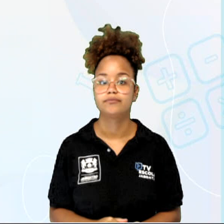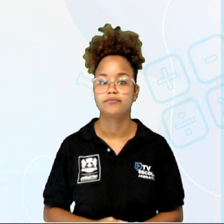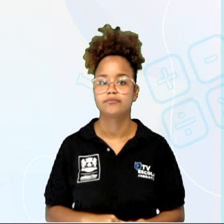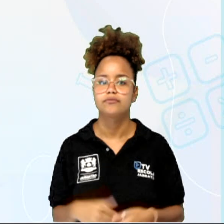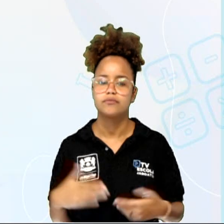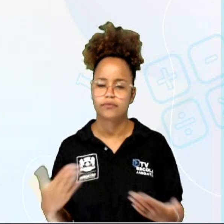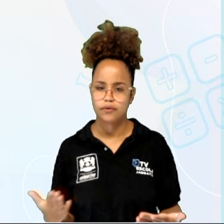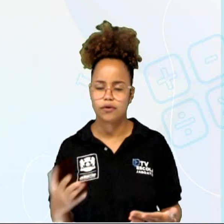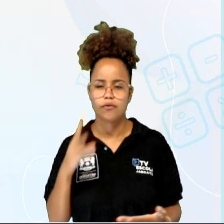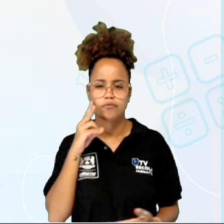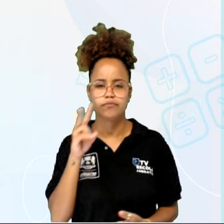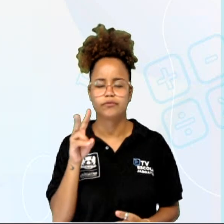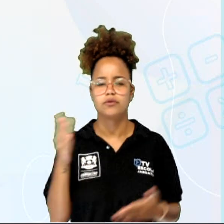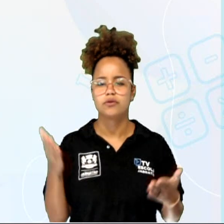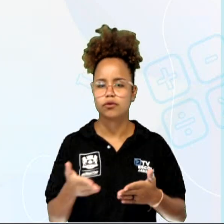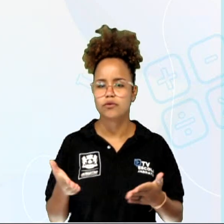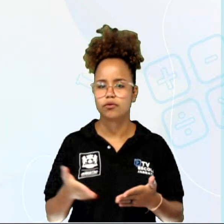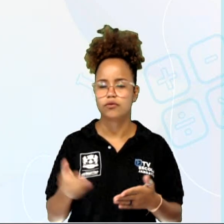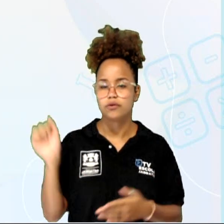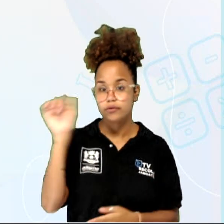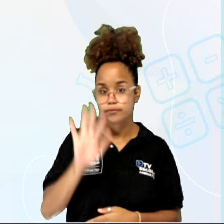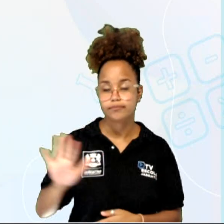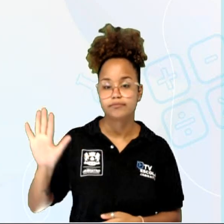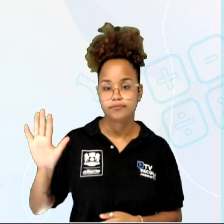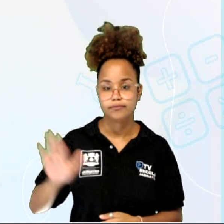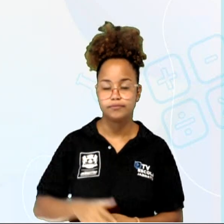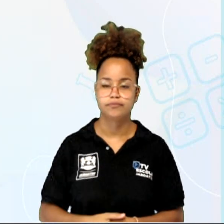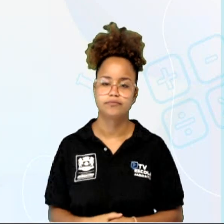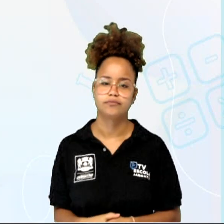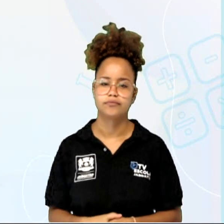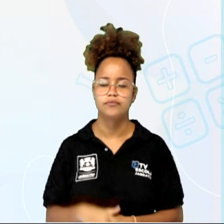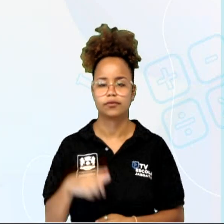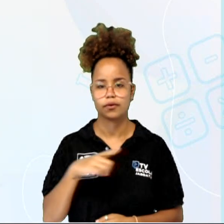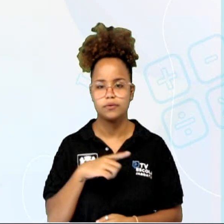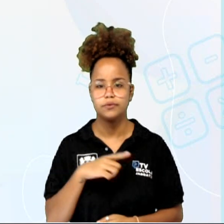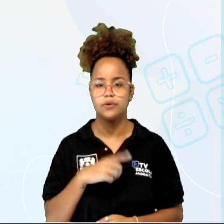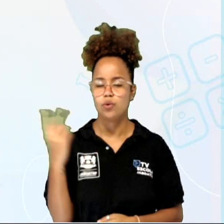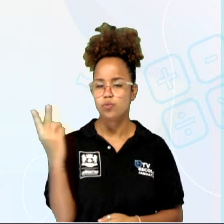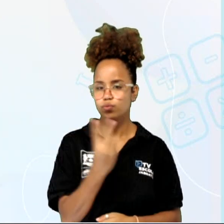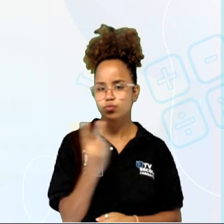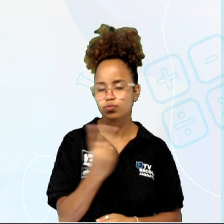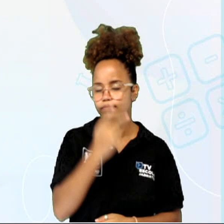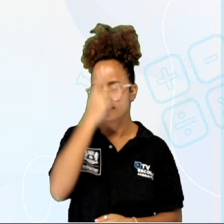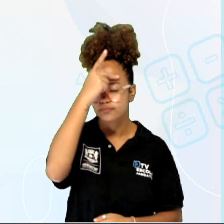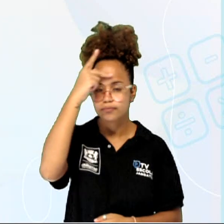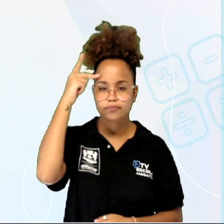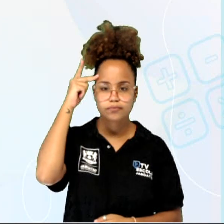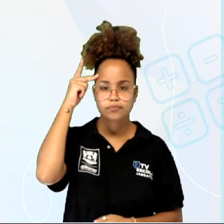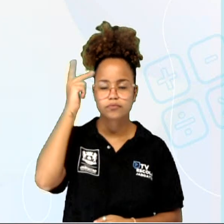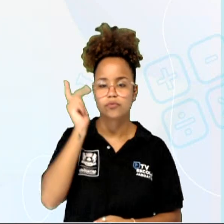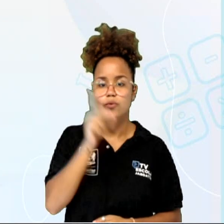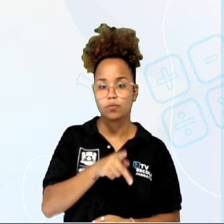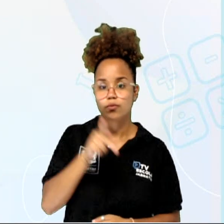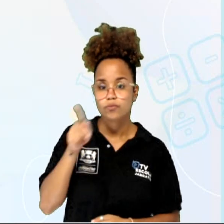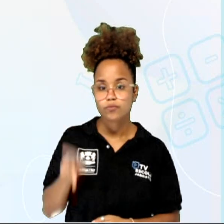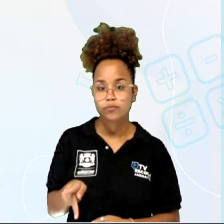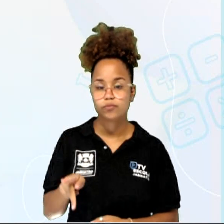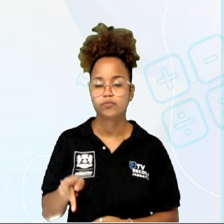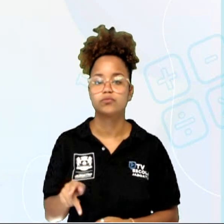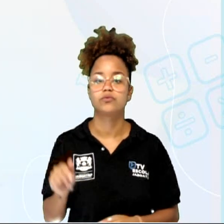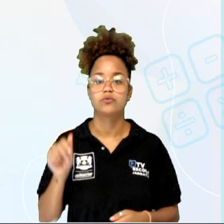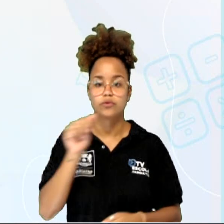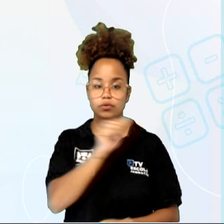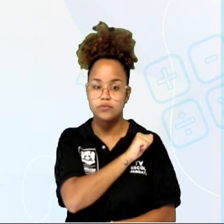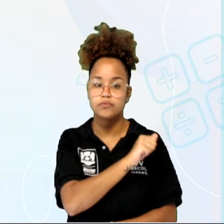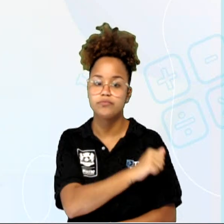Então, vamos dar uma olhada nessa situação. Eu tenho aí duas pessoas, o professor e o